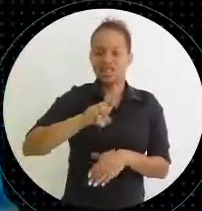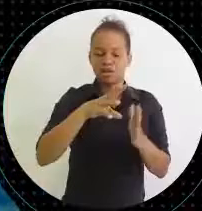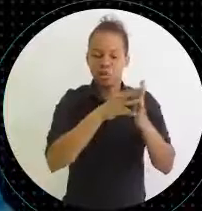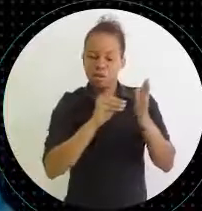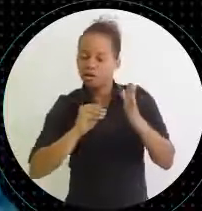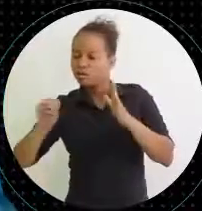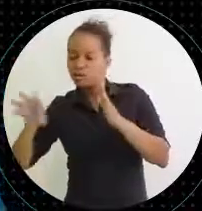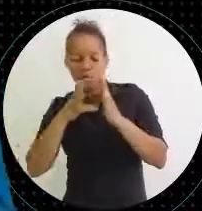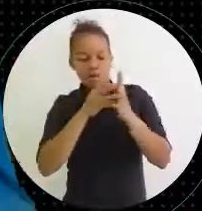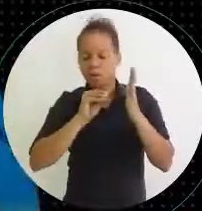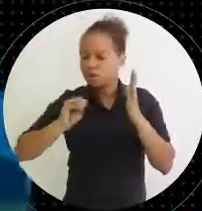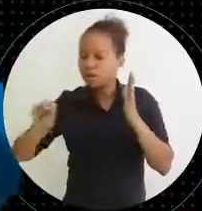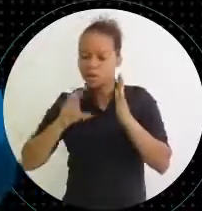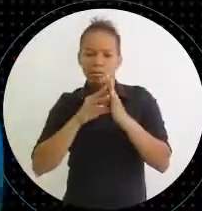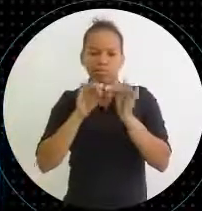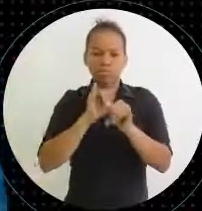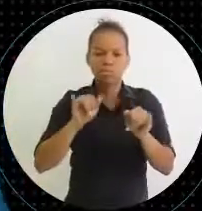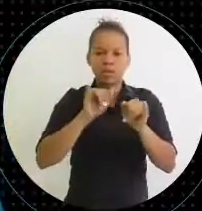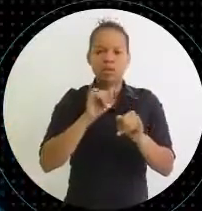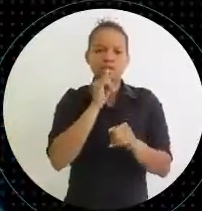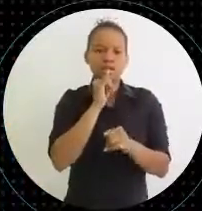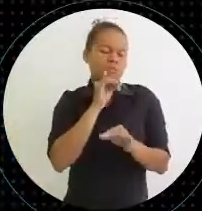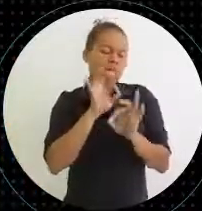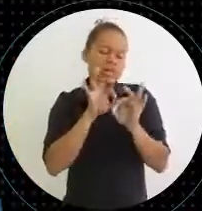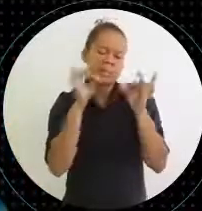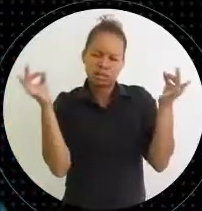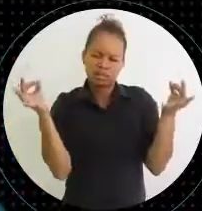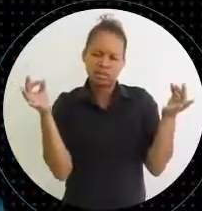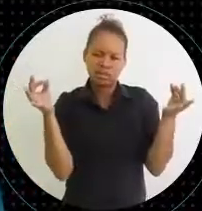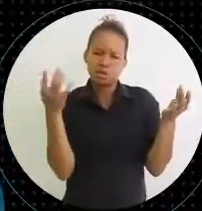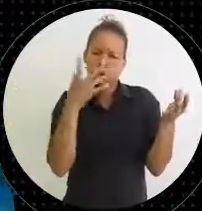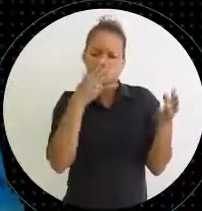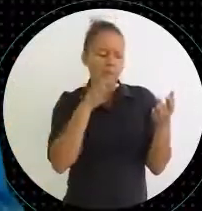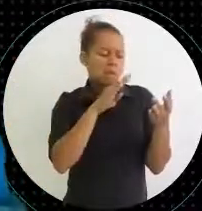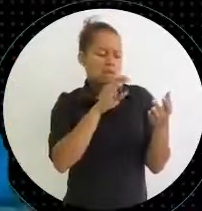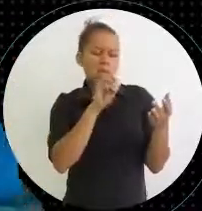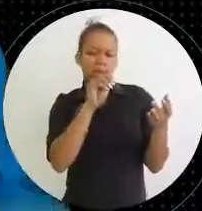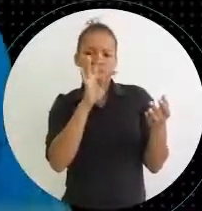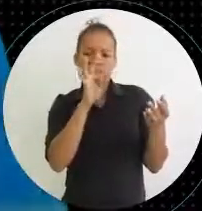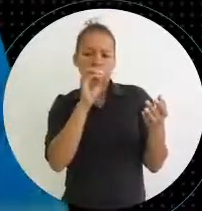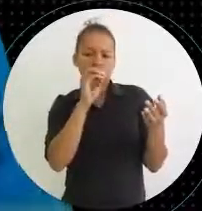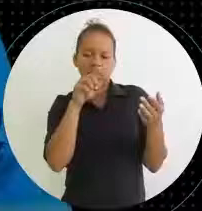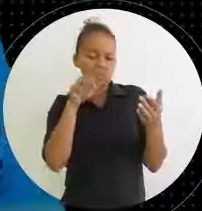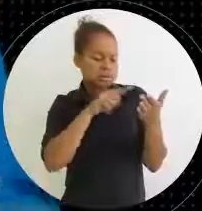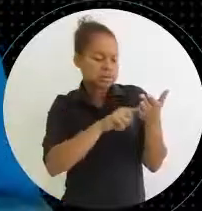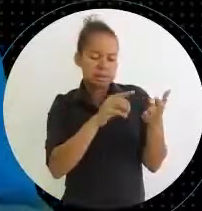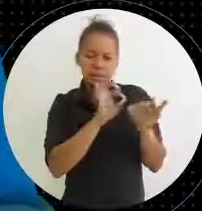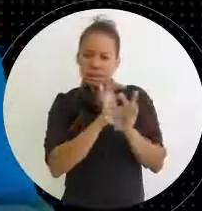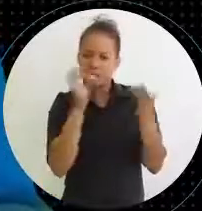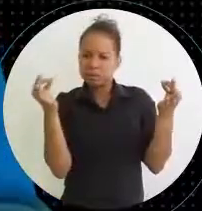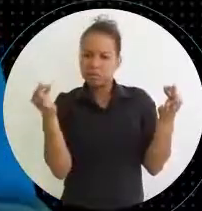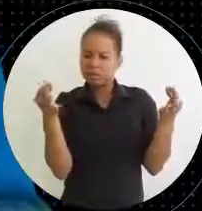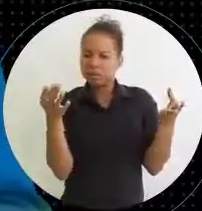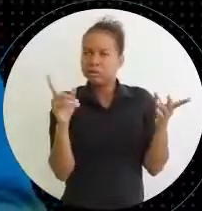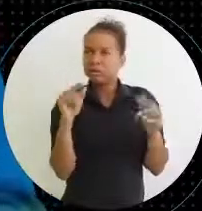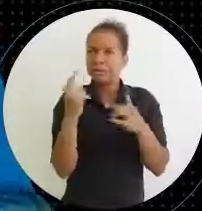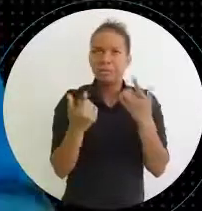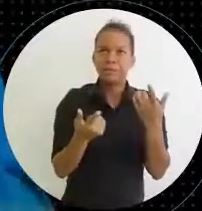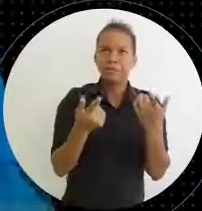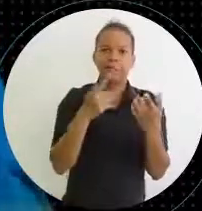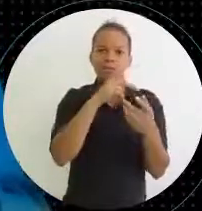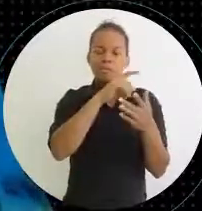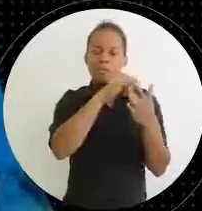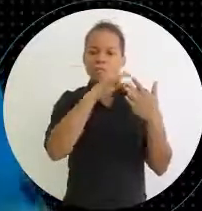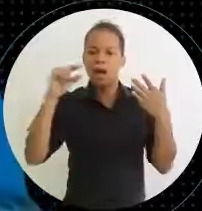copiando e colando os eventos simples, um botão simples, um ícone simples, depois um